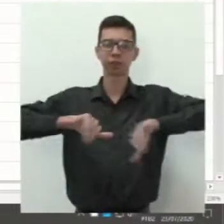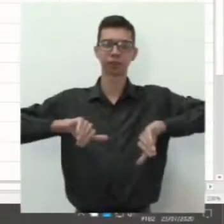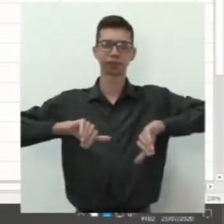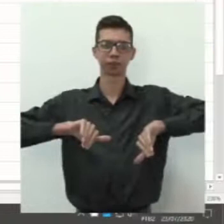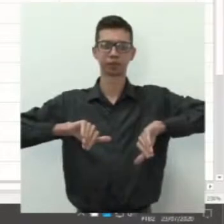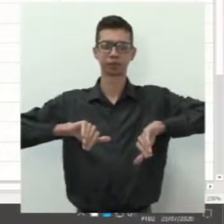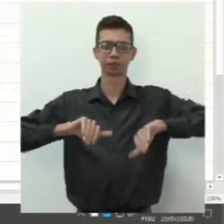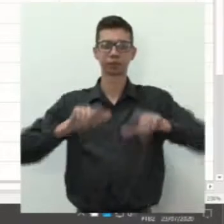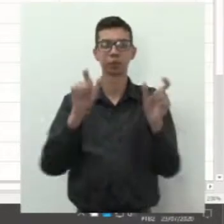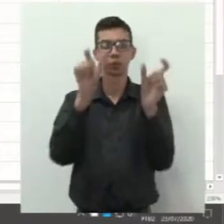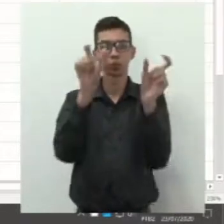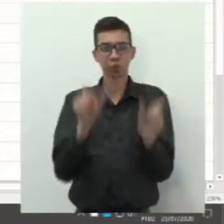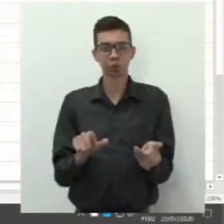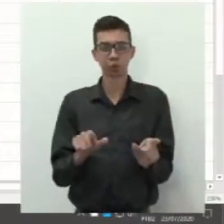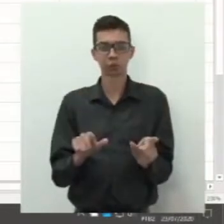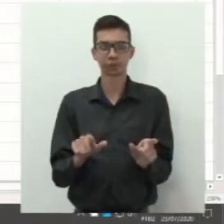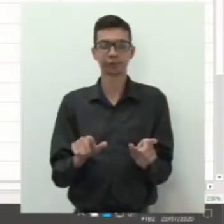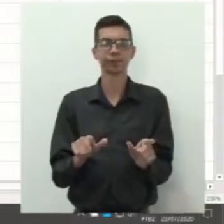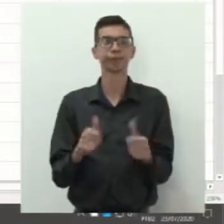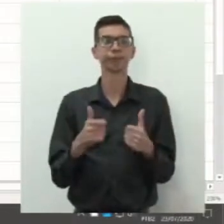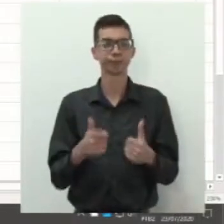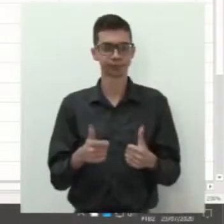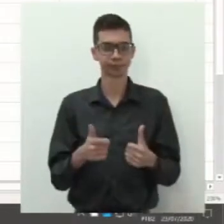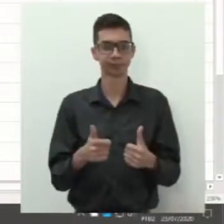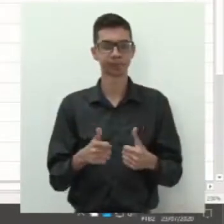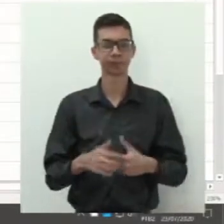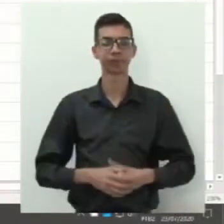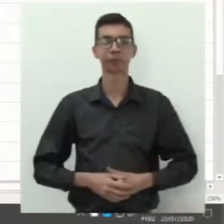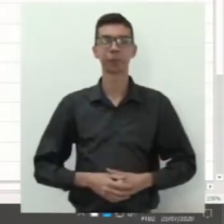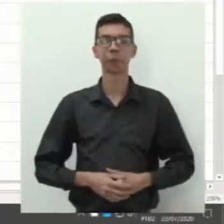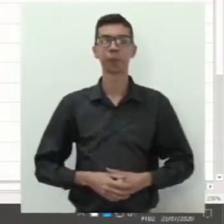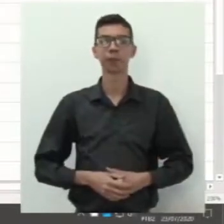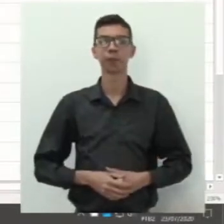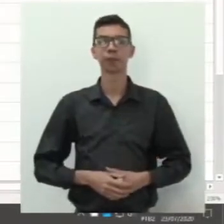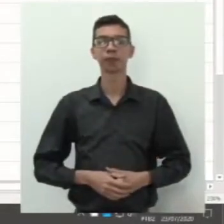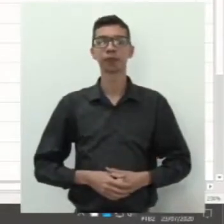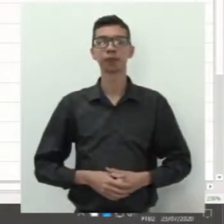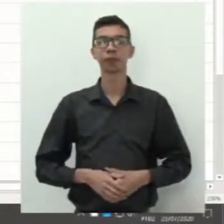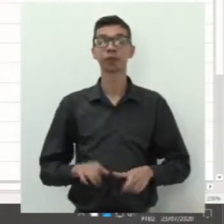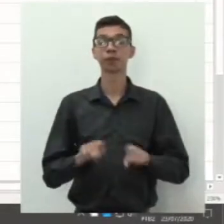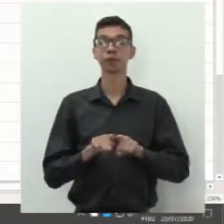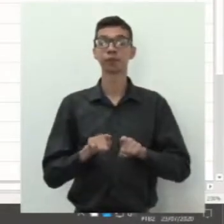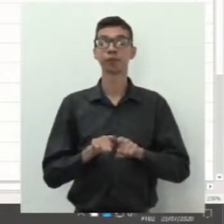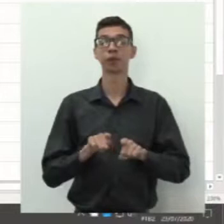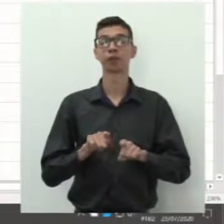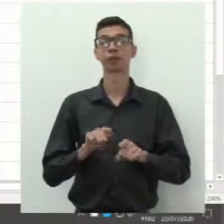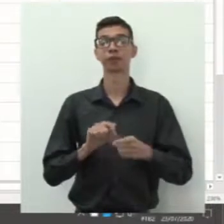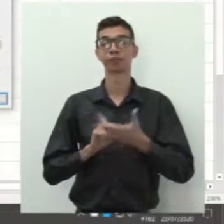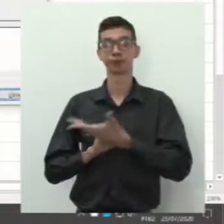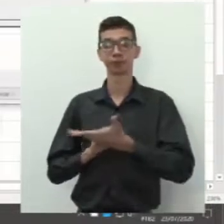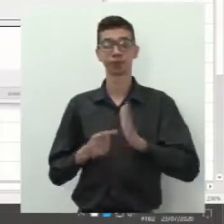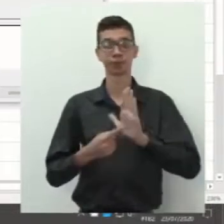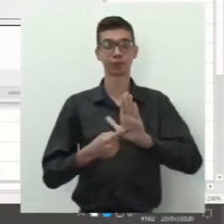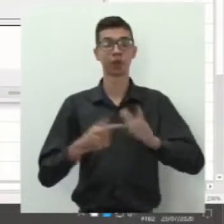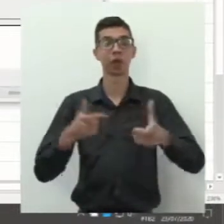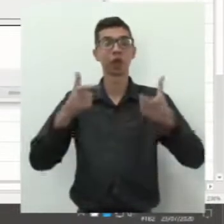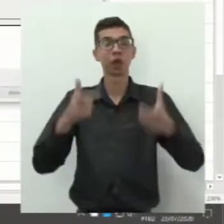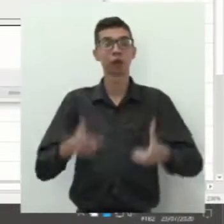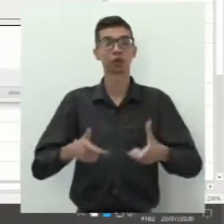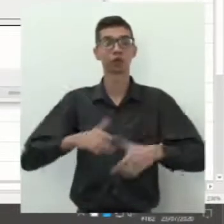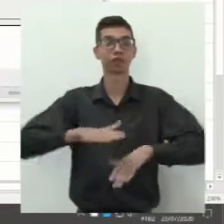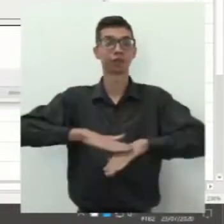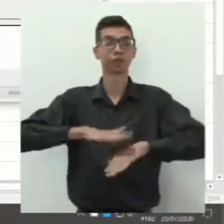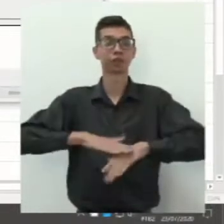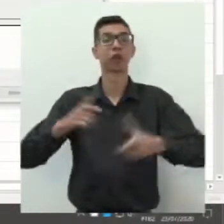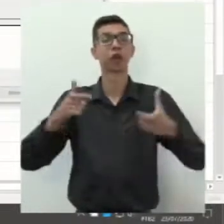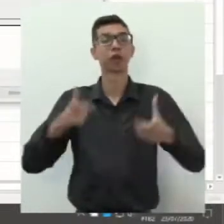duas colunas, tá? Dou um avançar e aqui eu posso indicar o destino. Onde que eu quero que isso seja feito?